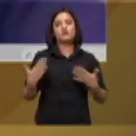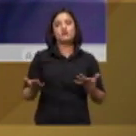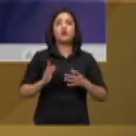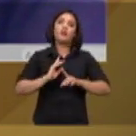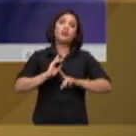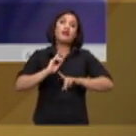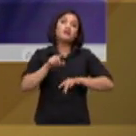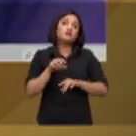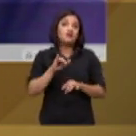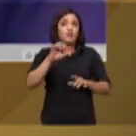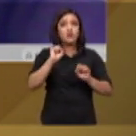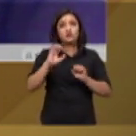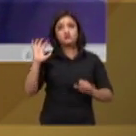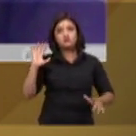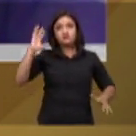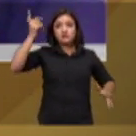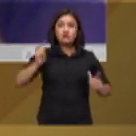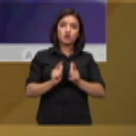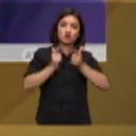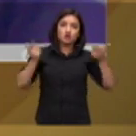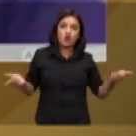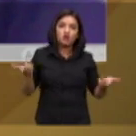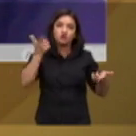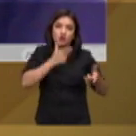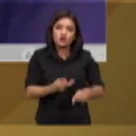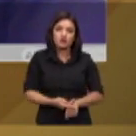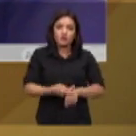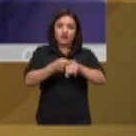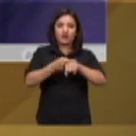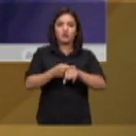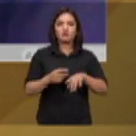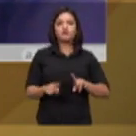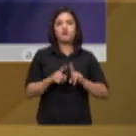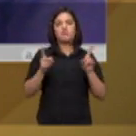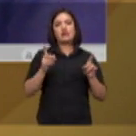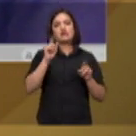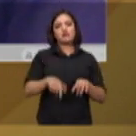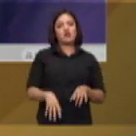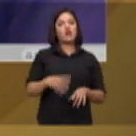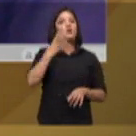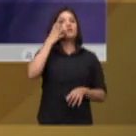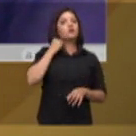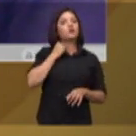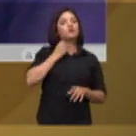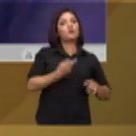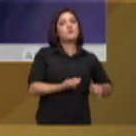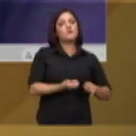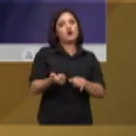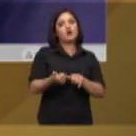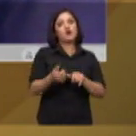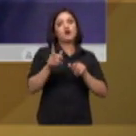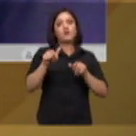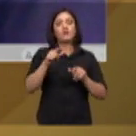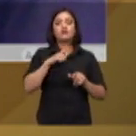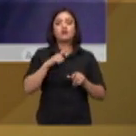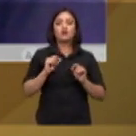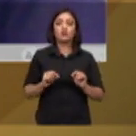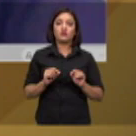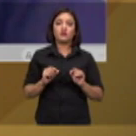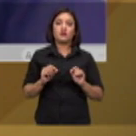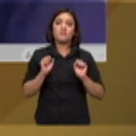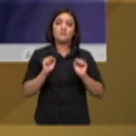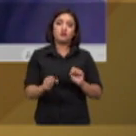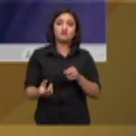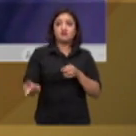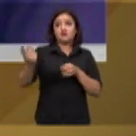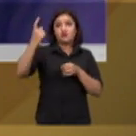recompensado com um grande prêmio. Mas a natureza é uma natureza de doação com uma expectativa potencial de retorno